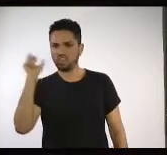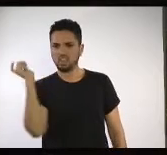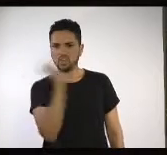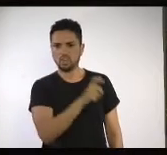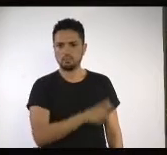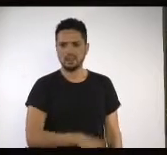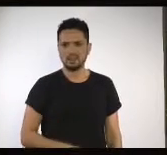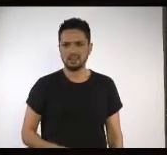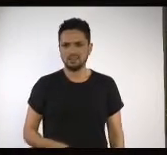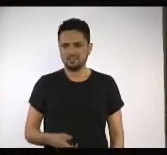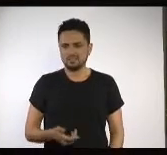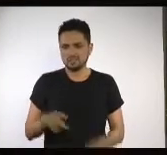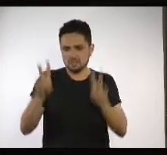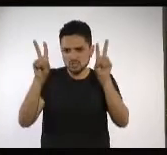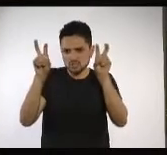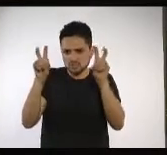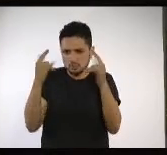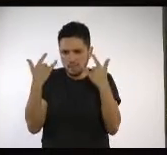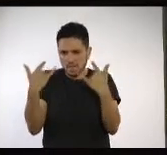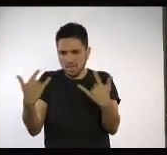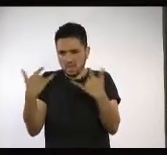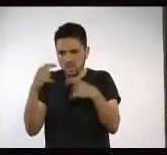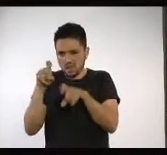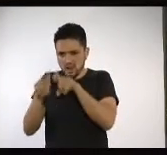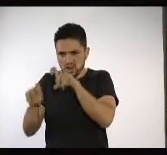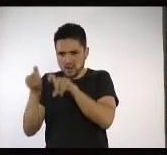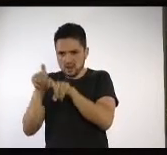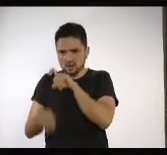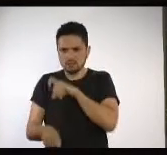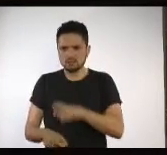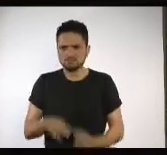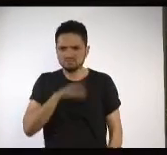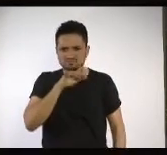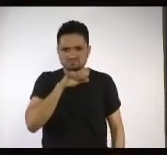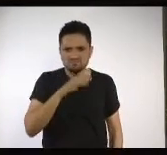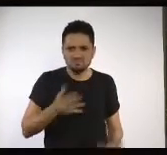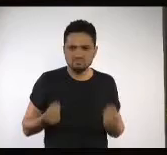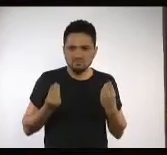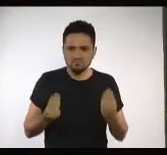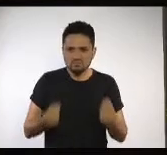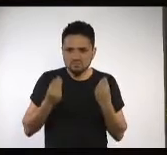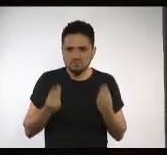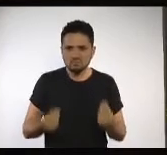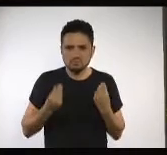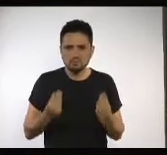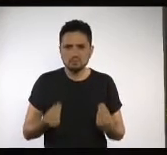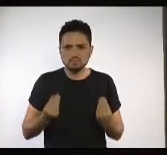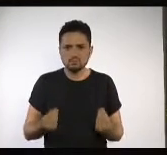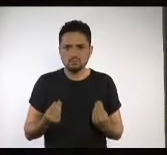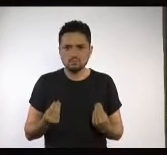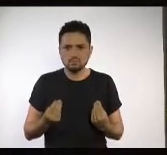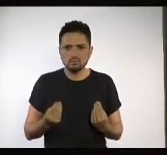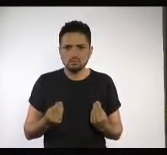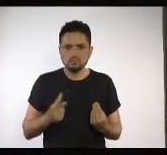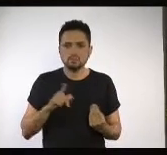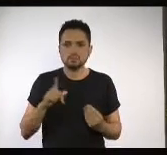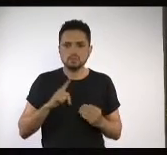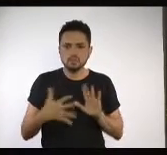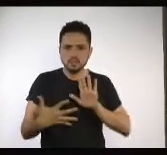vis insinuações, desprovidas de fundamento de comprovação documental, porque os